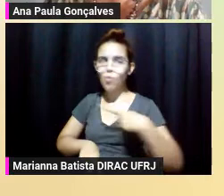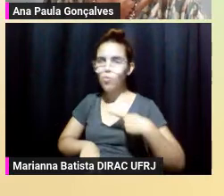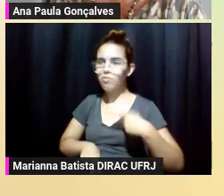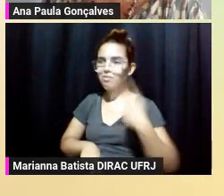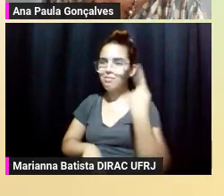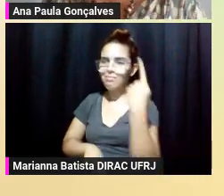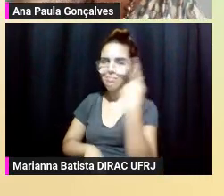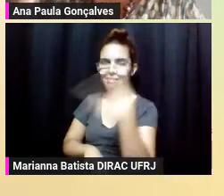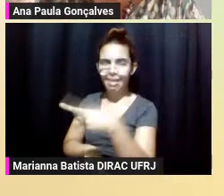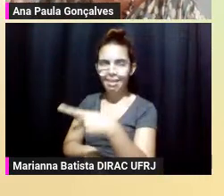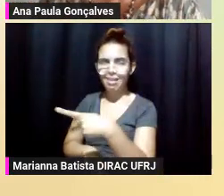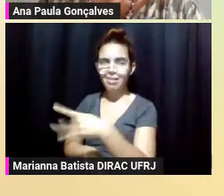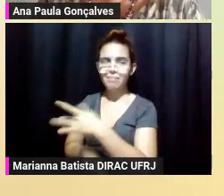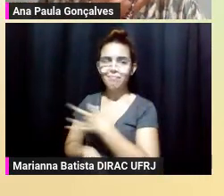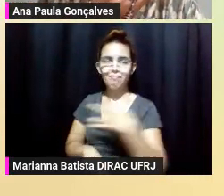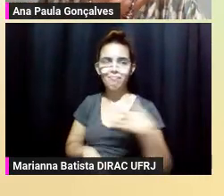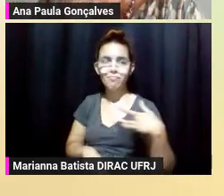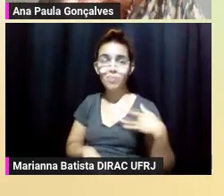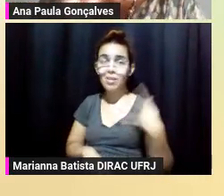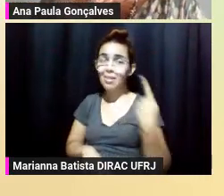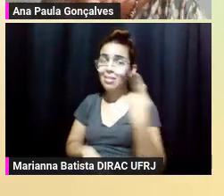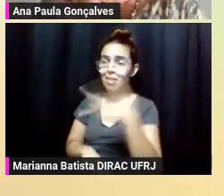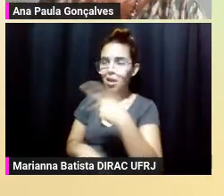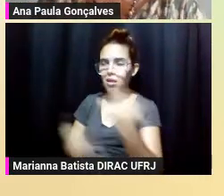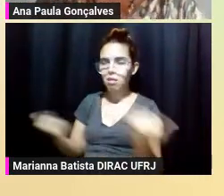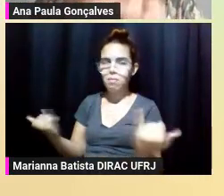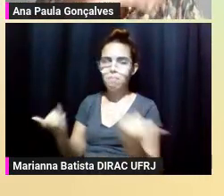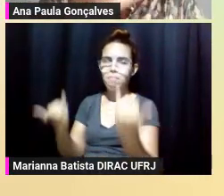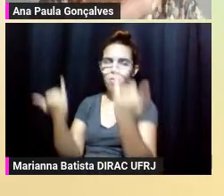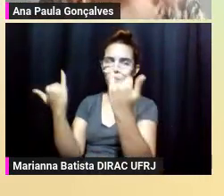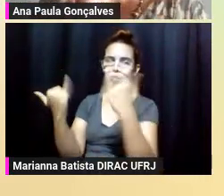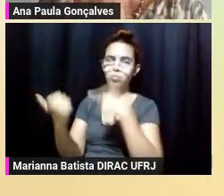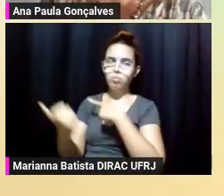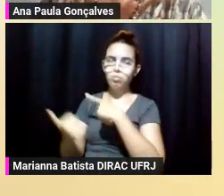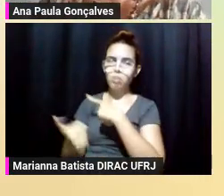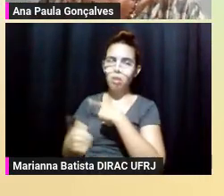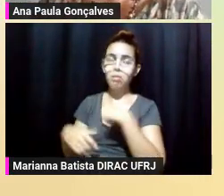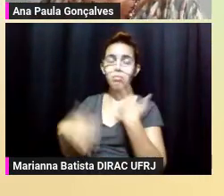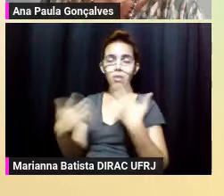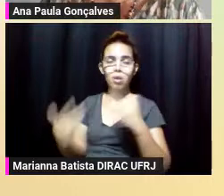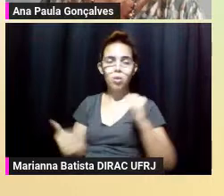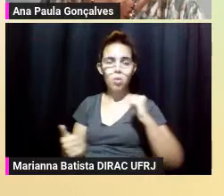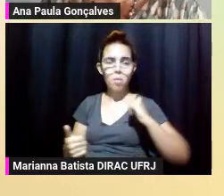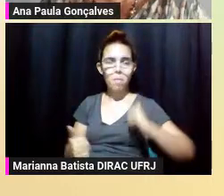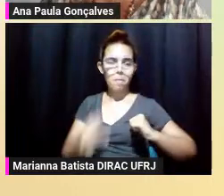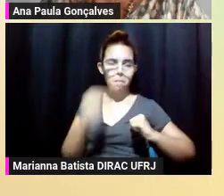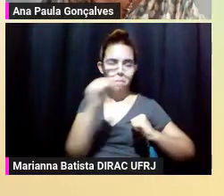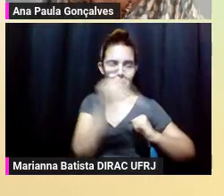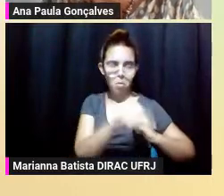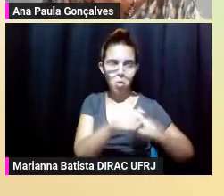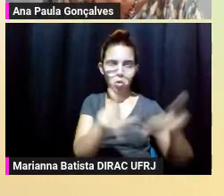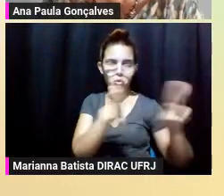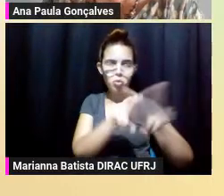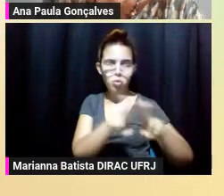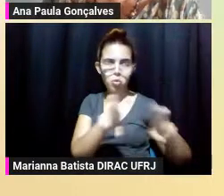bolsa, mas eu abri mão da bolsa porque, naquele momento, porque eu tinha que estar com o meu pai. Quando meu pai se